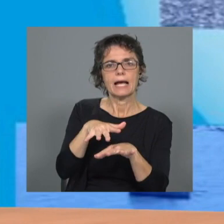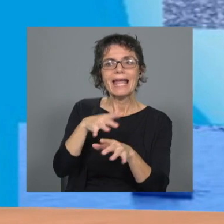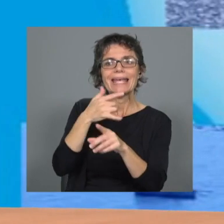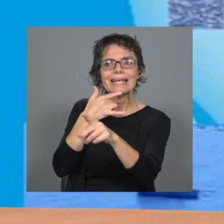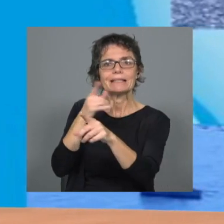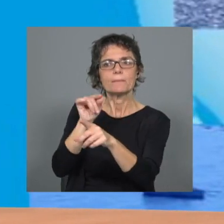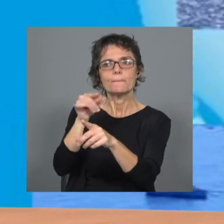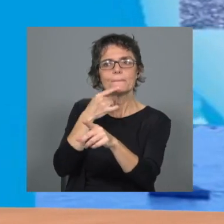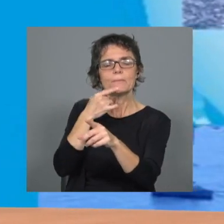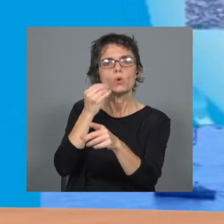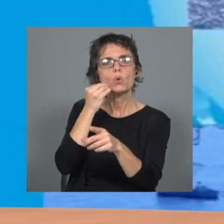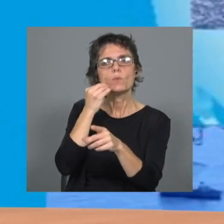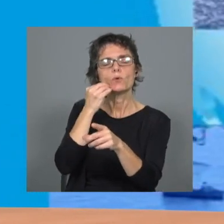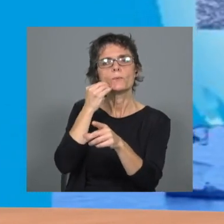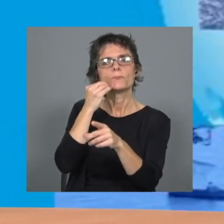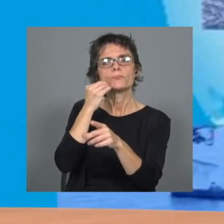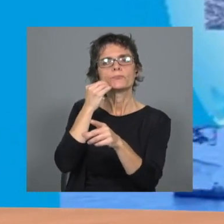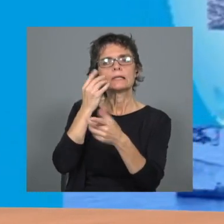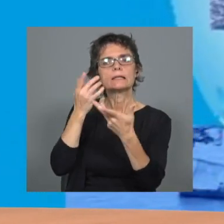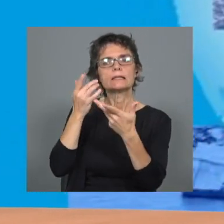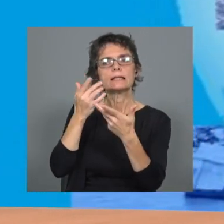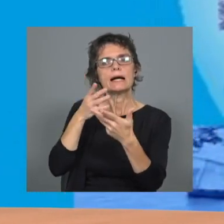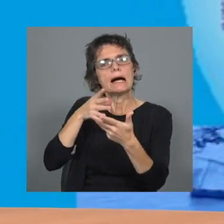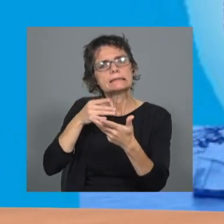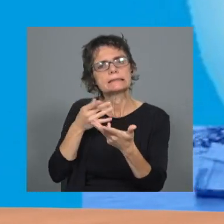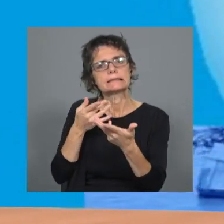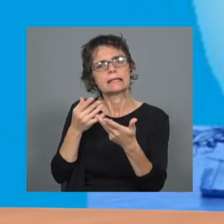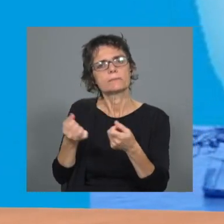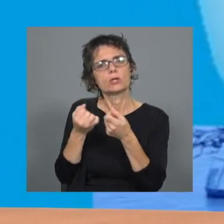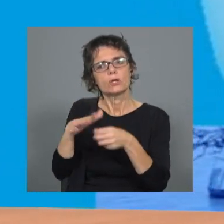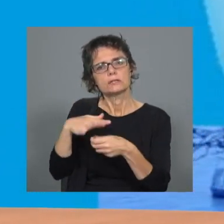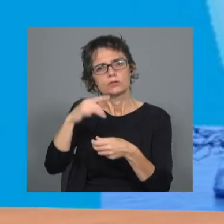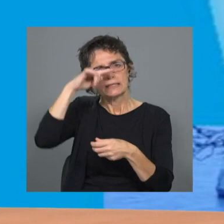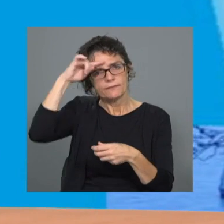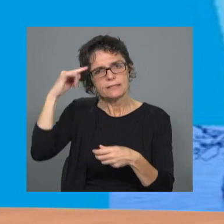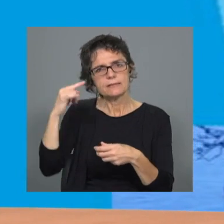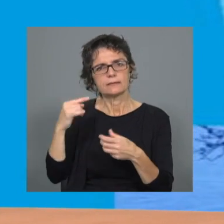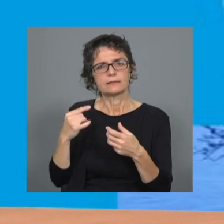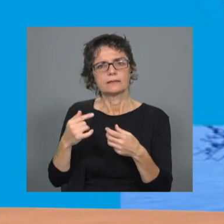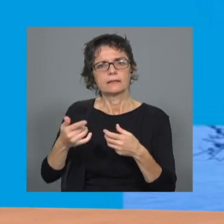bocadinho mais fluida, mais aceitável, mais